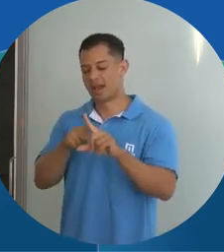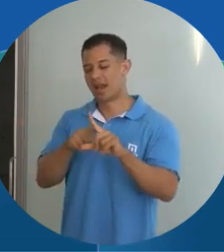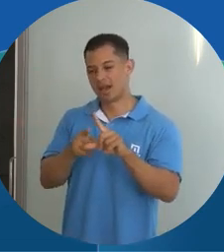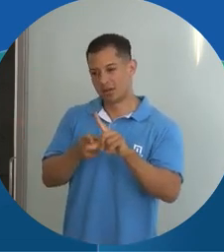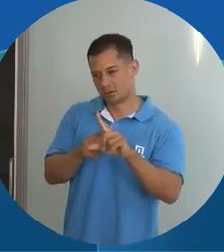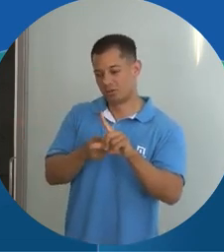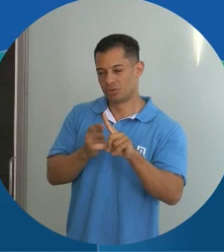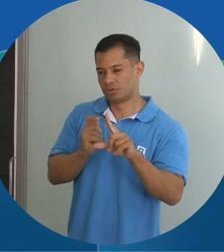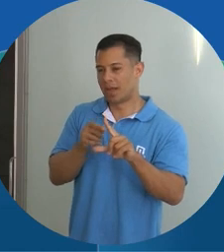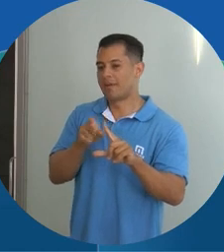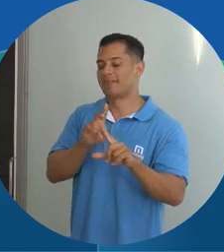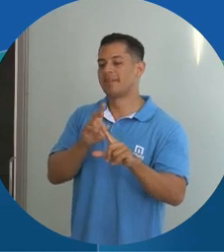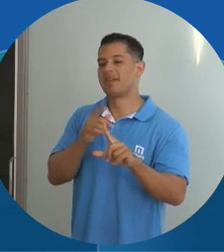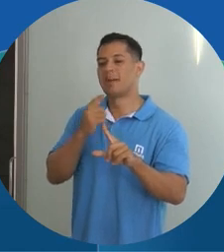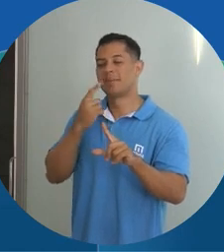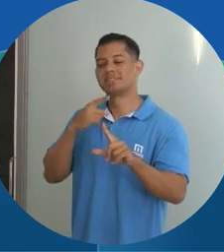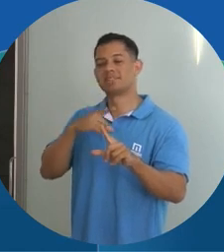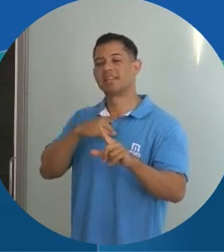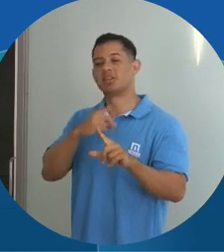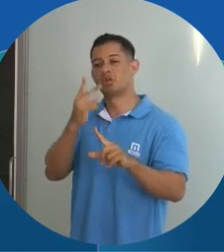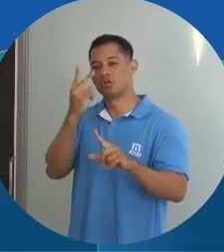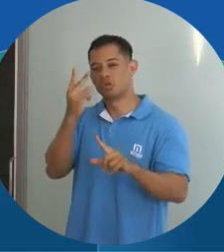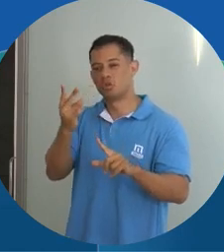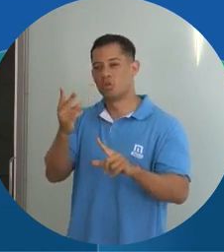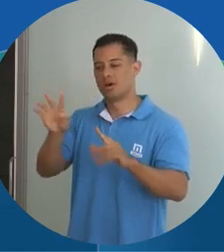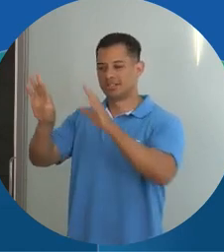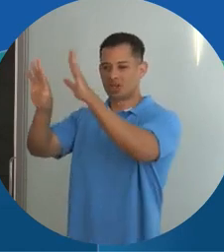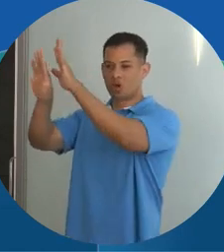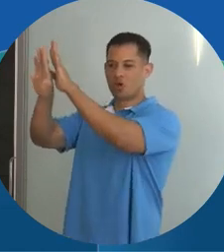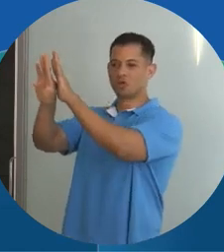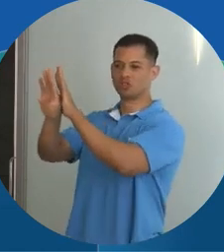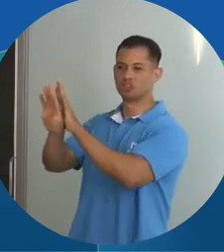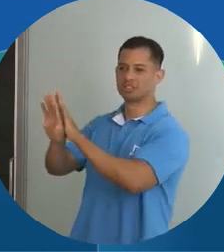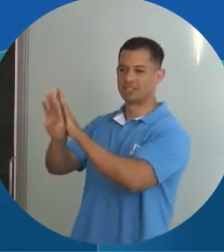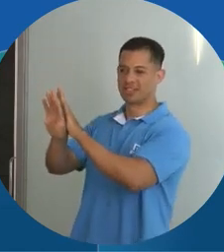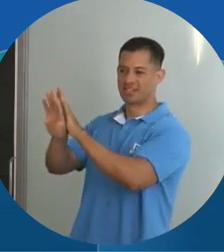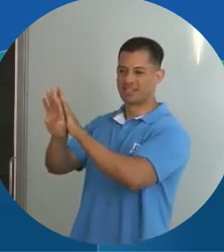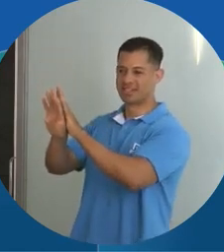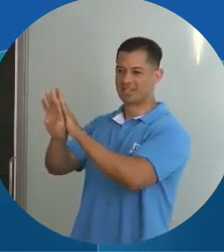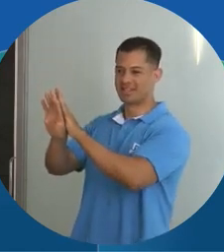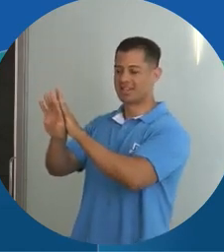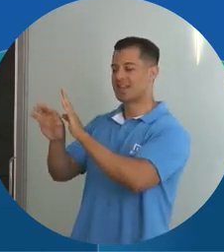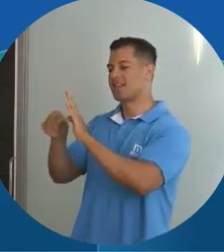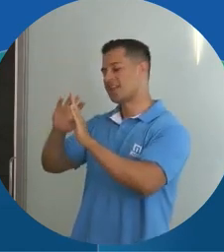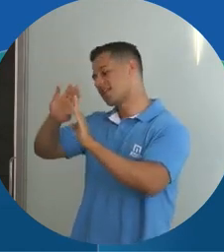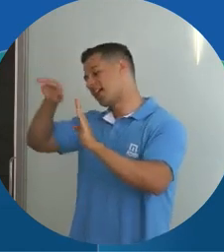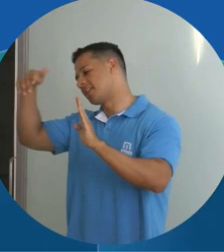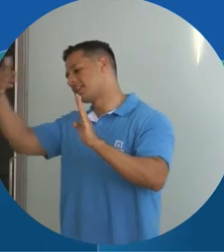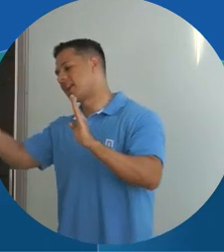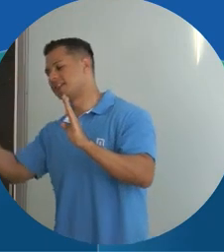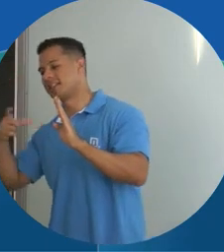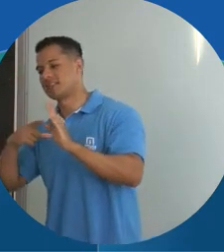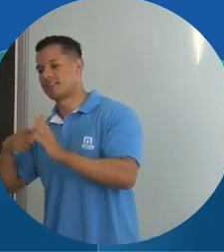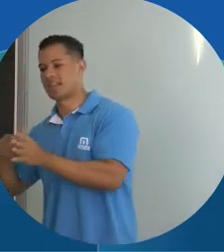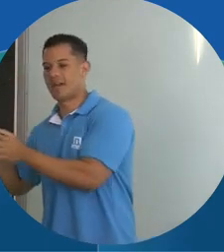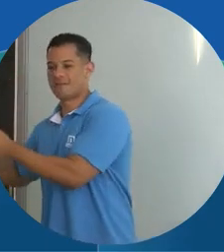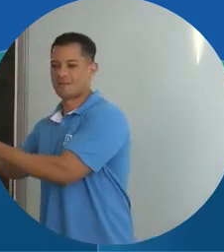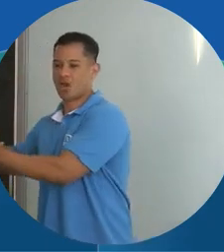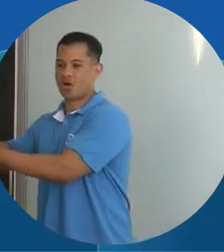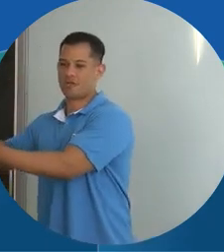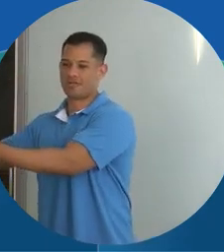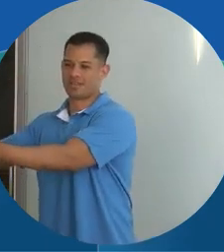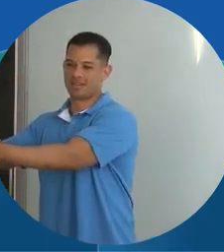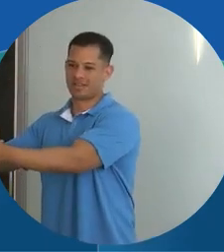duas linhas de cortina, e atrás, depois, entre elas, passa uma ferrovia também. Então, essas